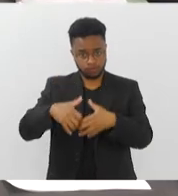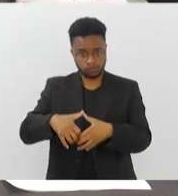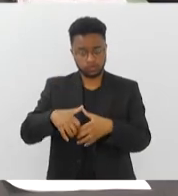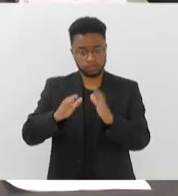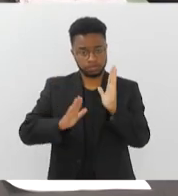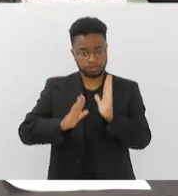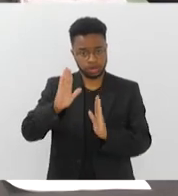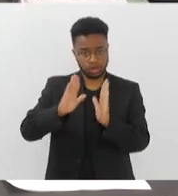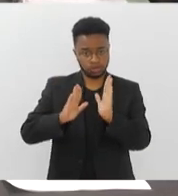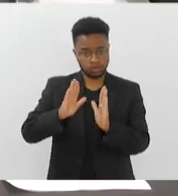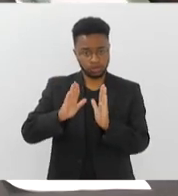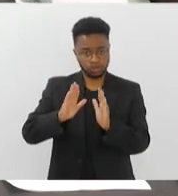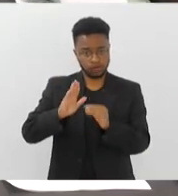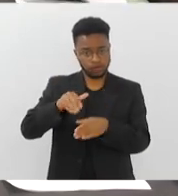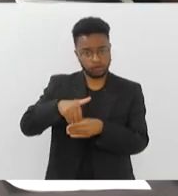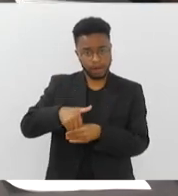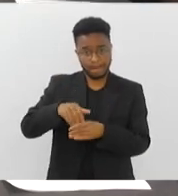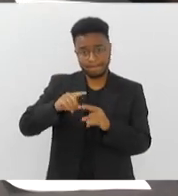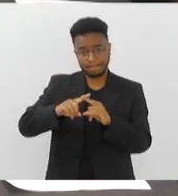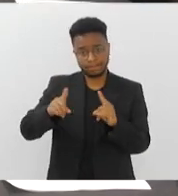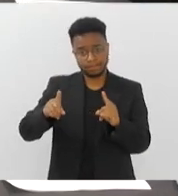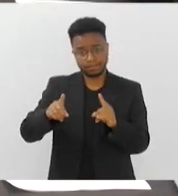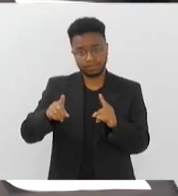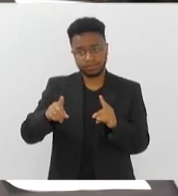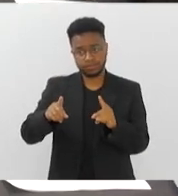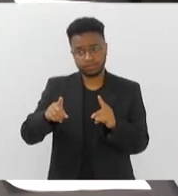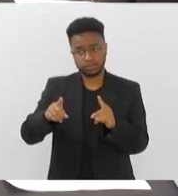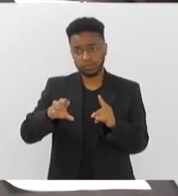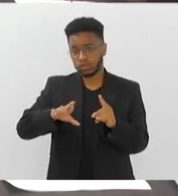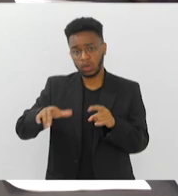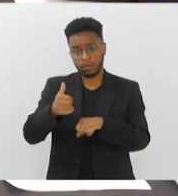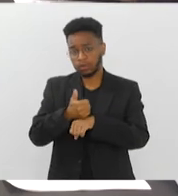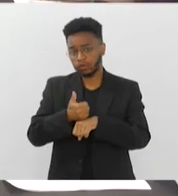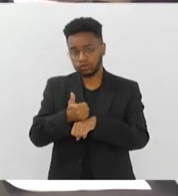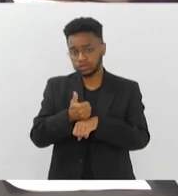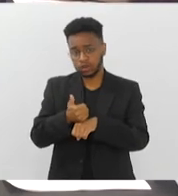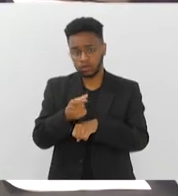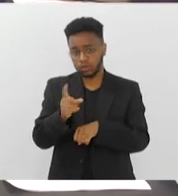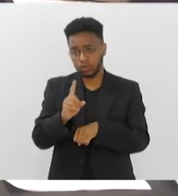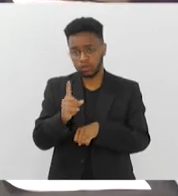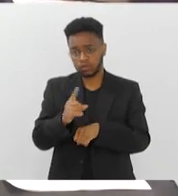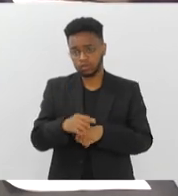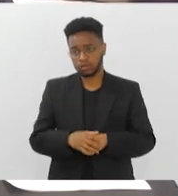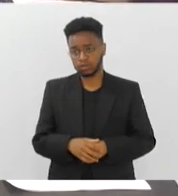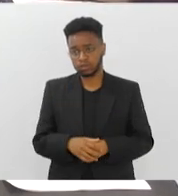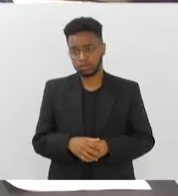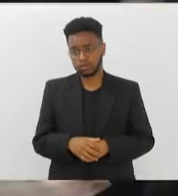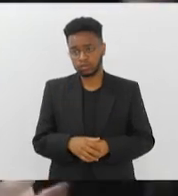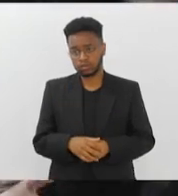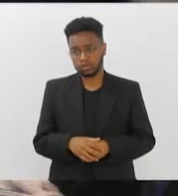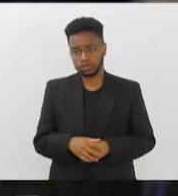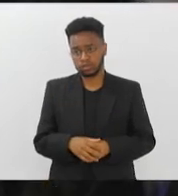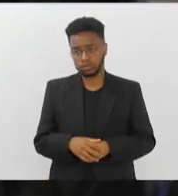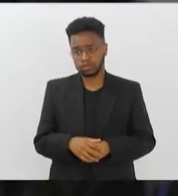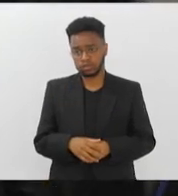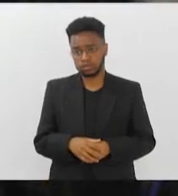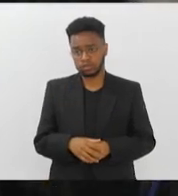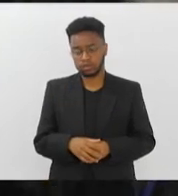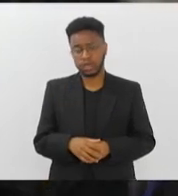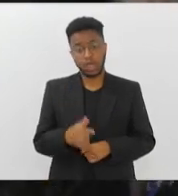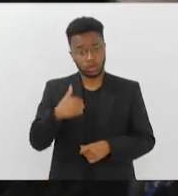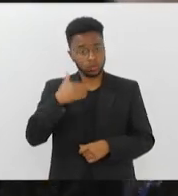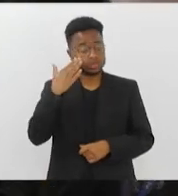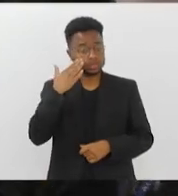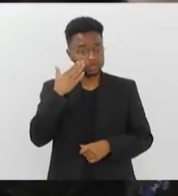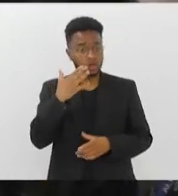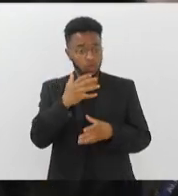eleição. Mas não é o contador. A profissão não é contador eleitoral. É quem faz a contabilidade da campanha. Eu sei, querido, mas a